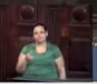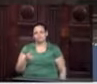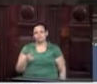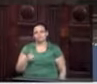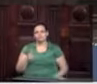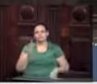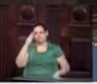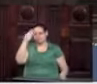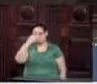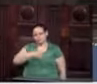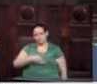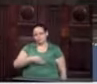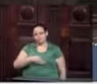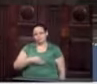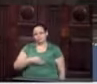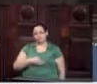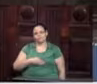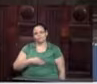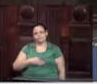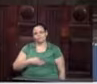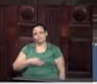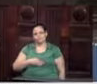ficou comprovado